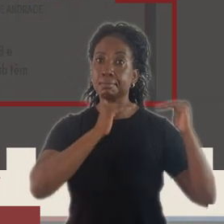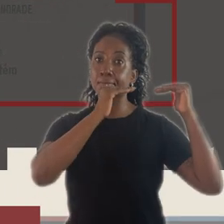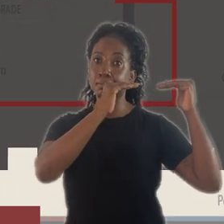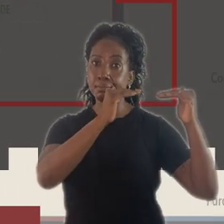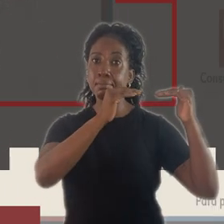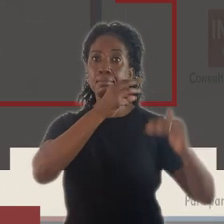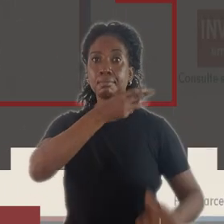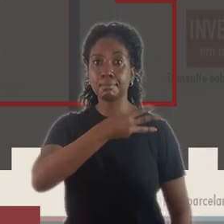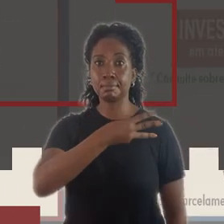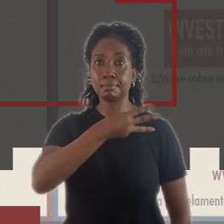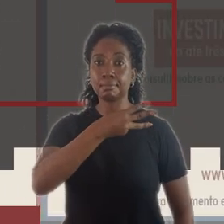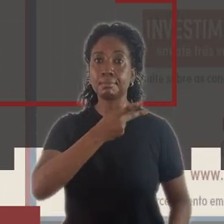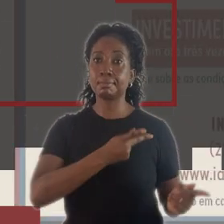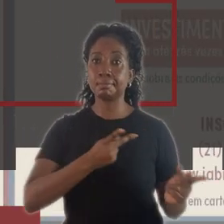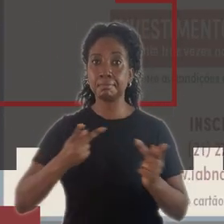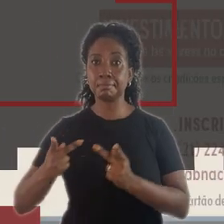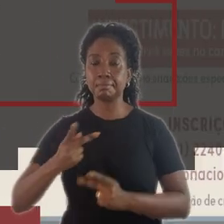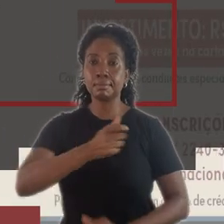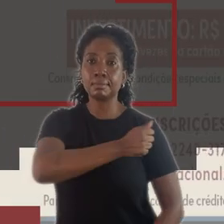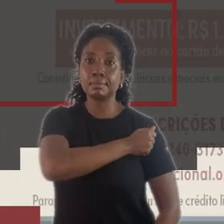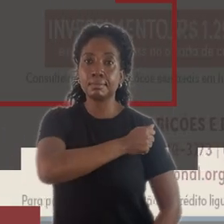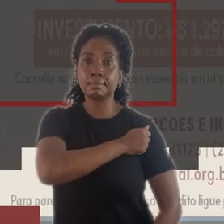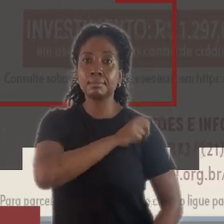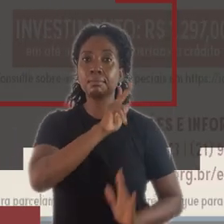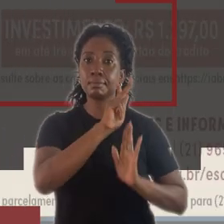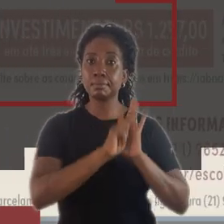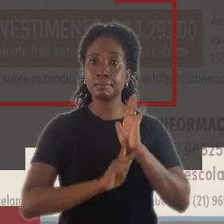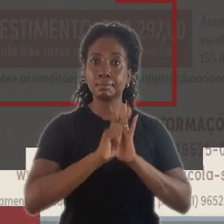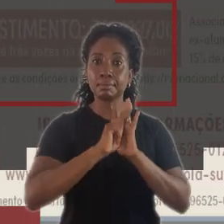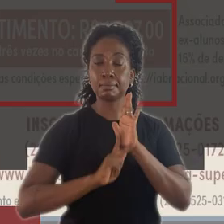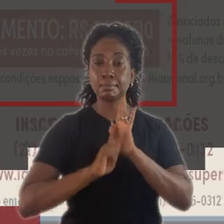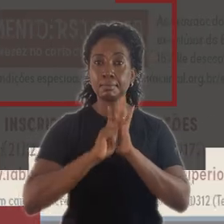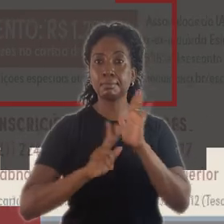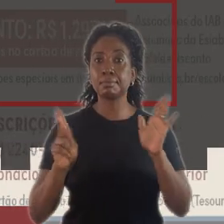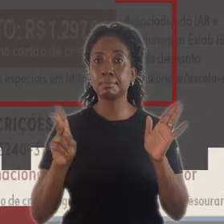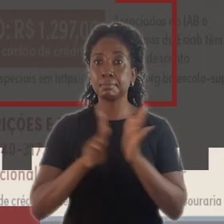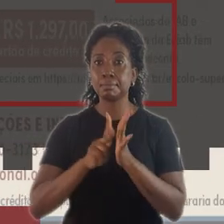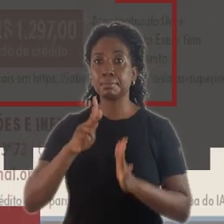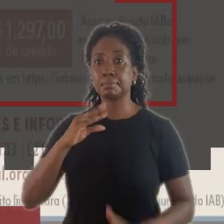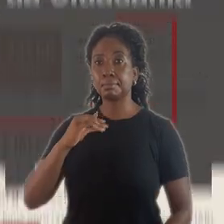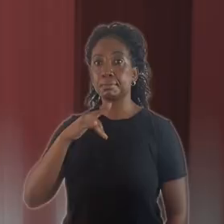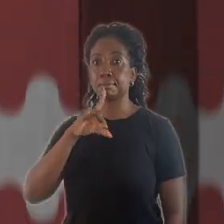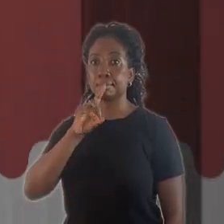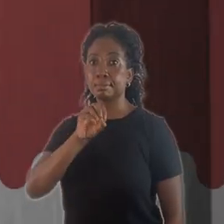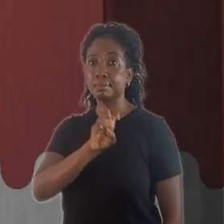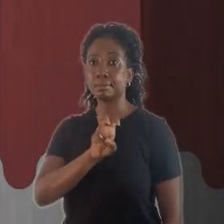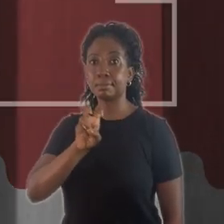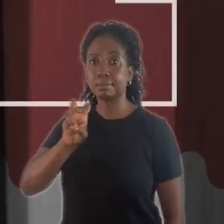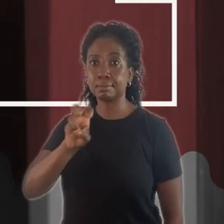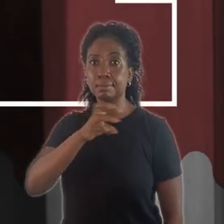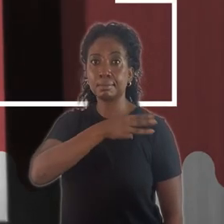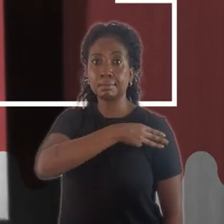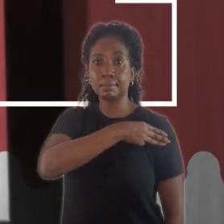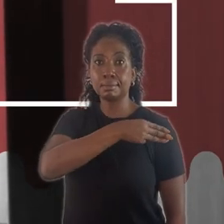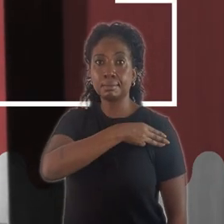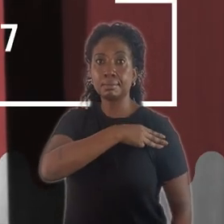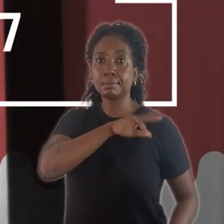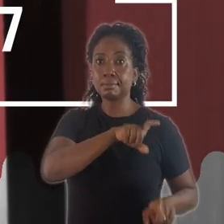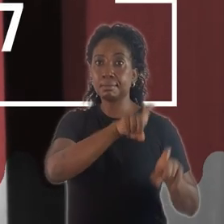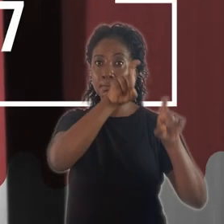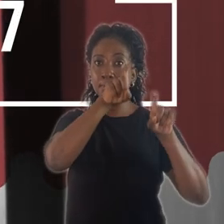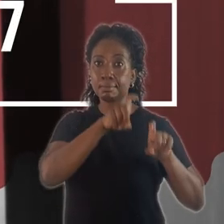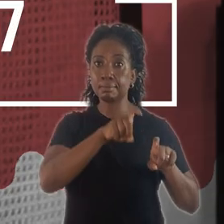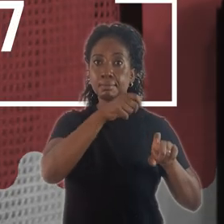Superior ESA IAB, 3. Visita de alunos Projeto Calçada da Cidadania, 5. Membros